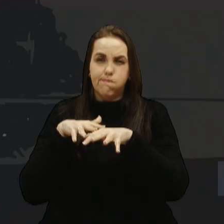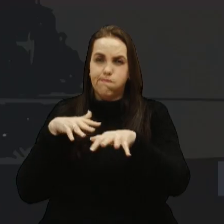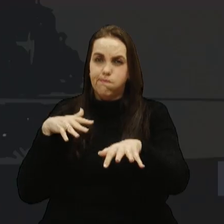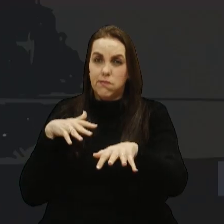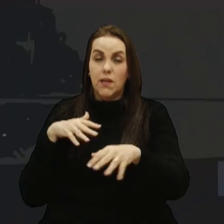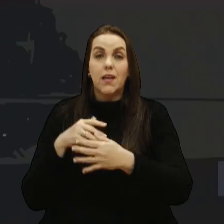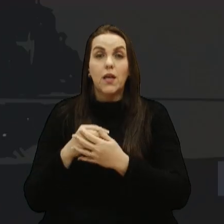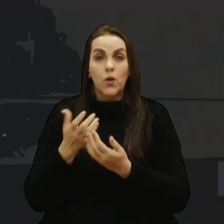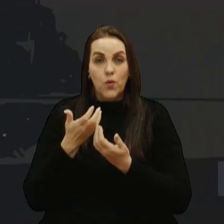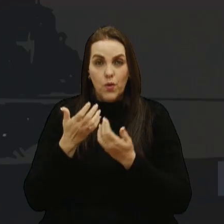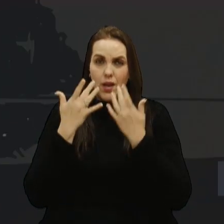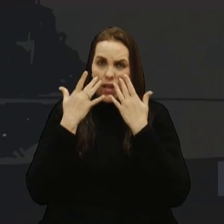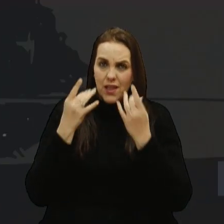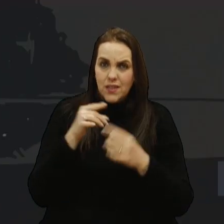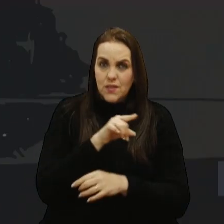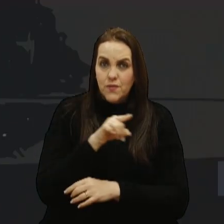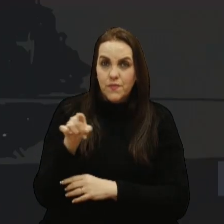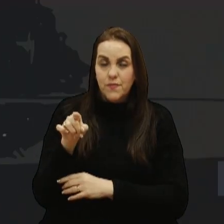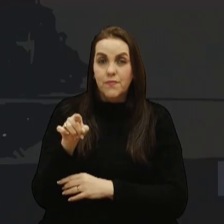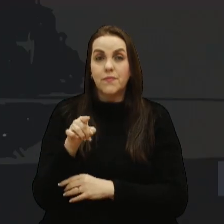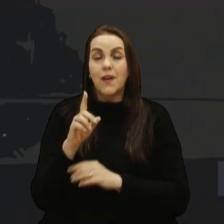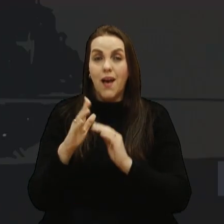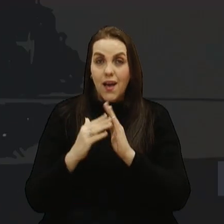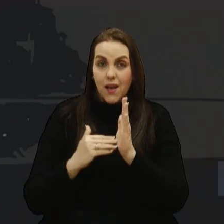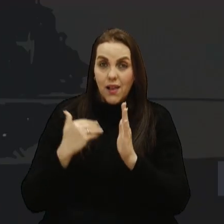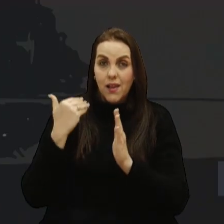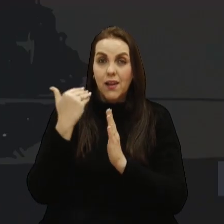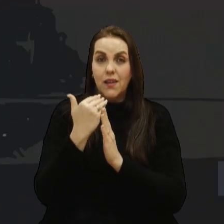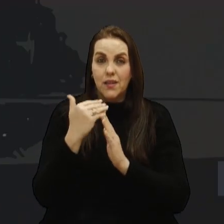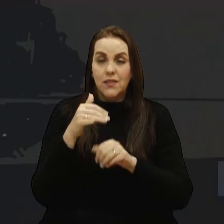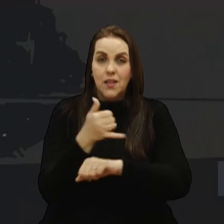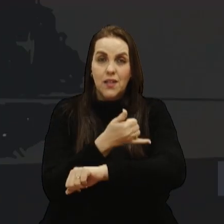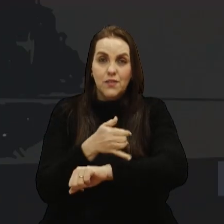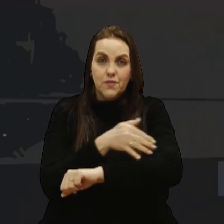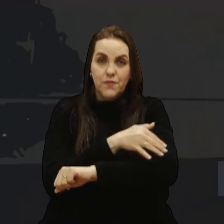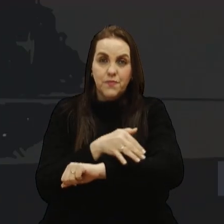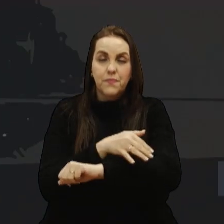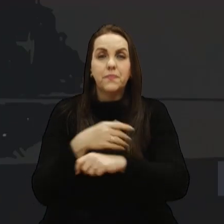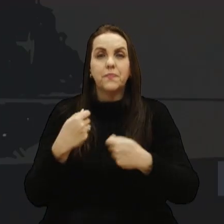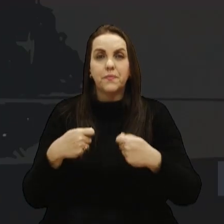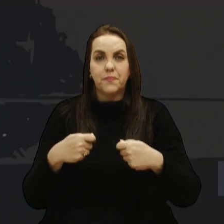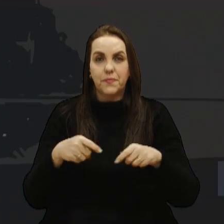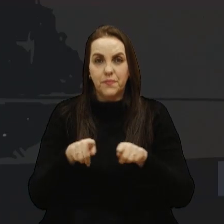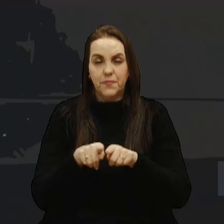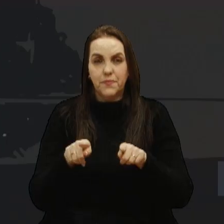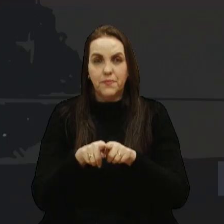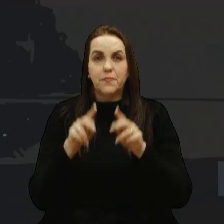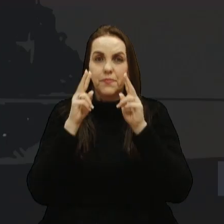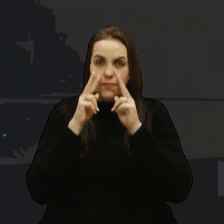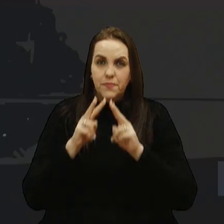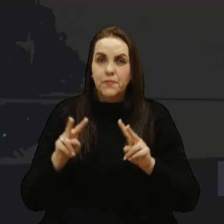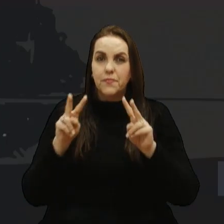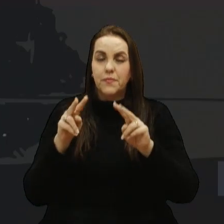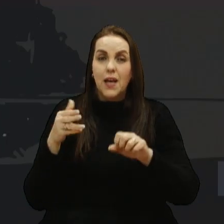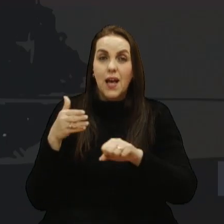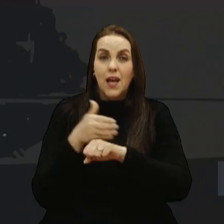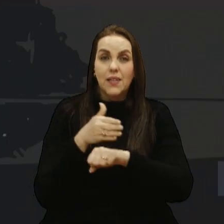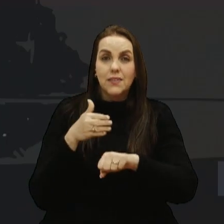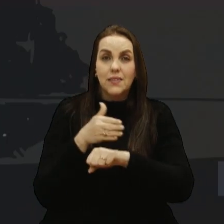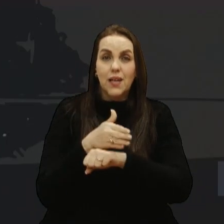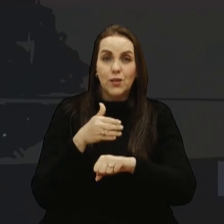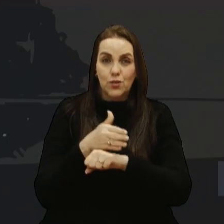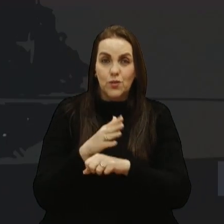quero chamar a atenção dos senhores que além dos asfaltos, nós precisamos olhar para esses acessos, porque a